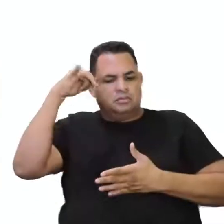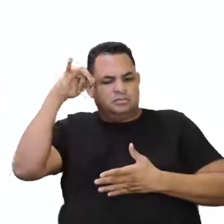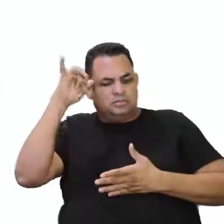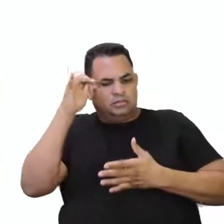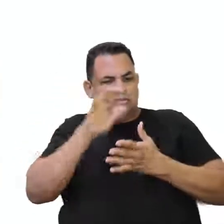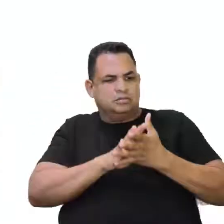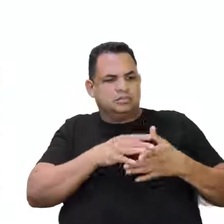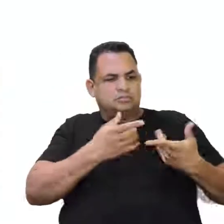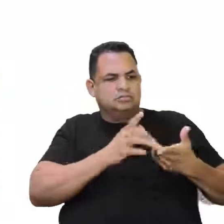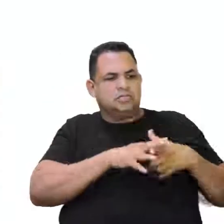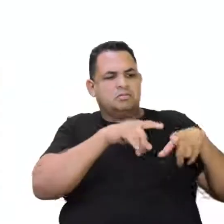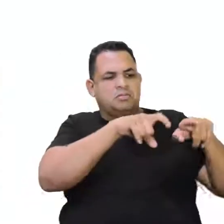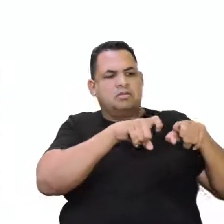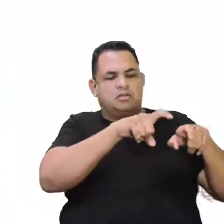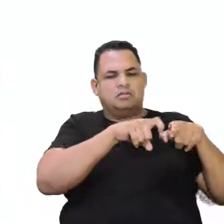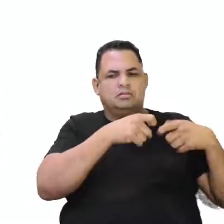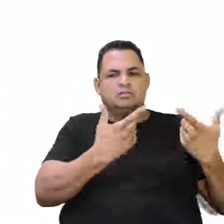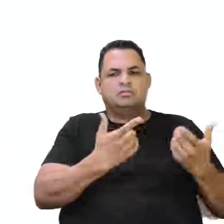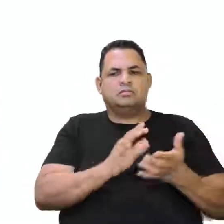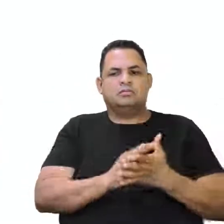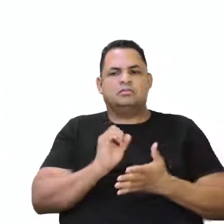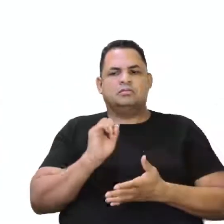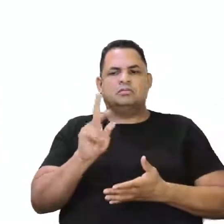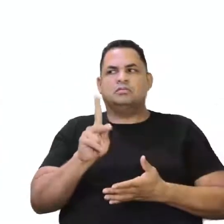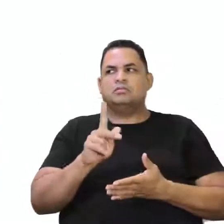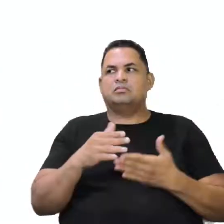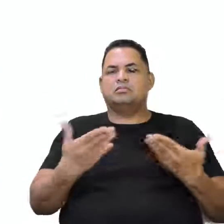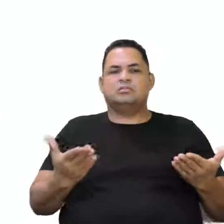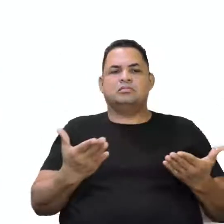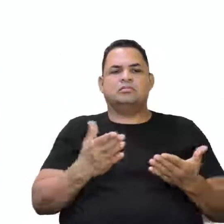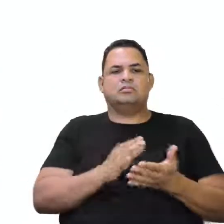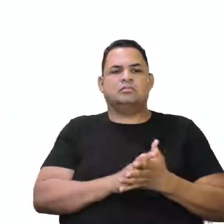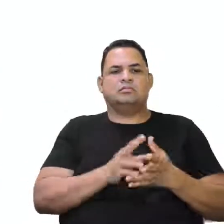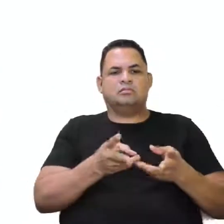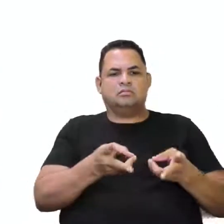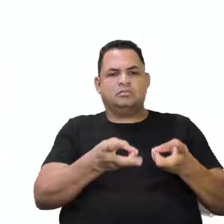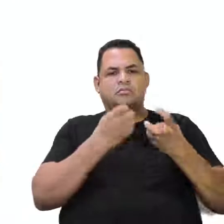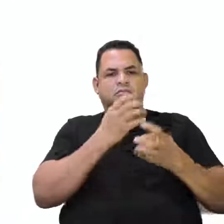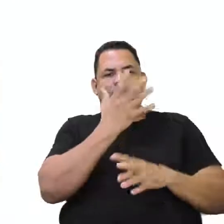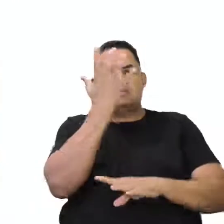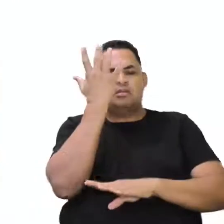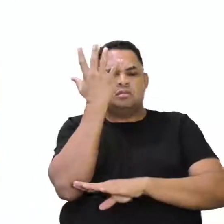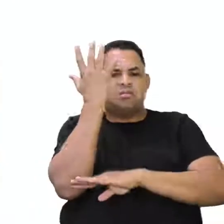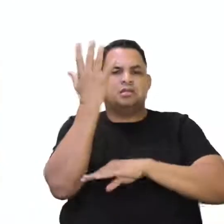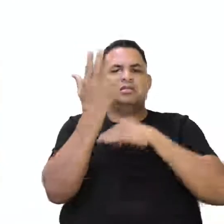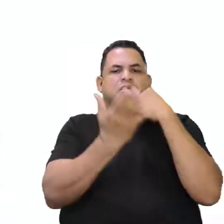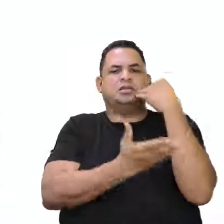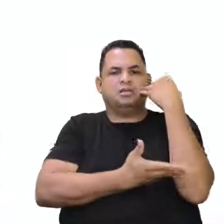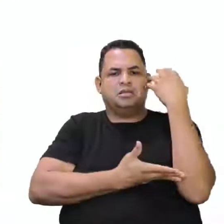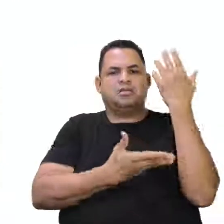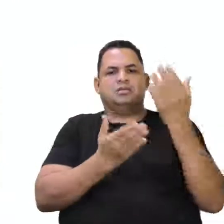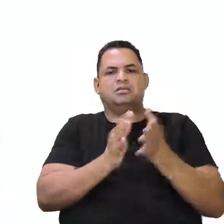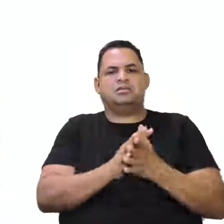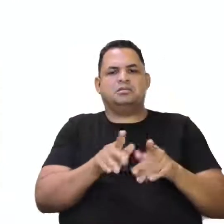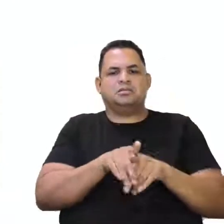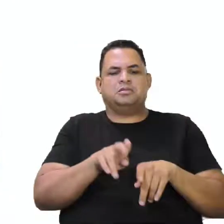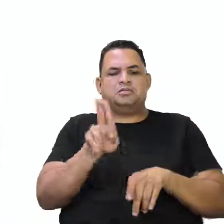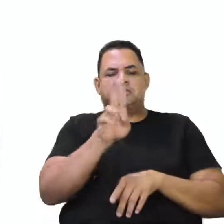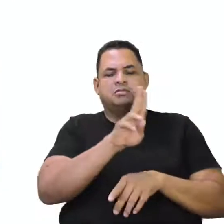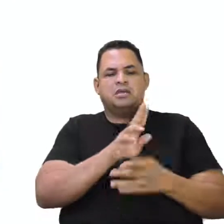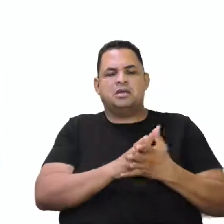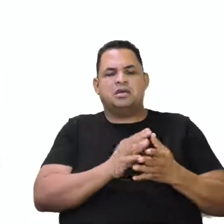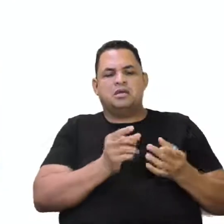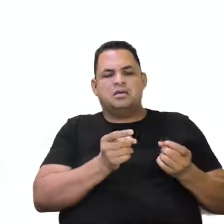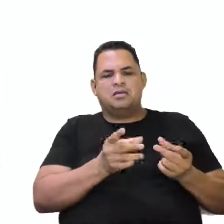e também com agricultura, ok? Extração de madeira para uso